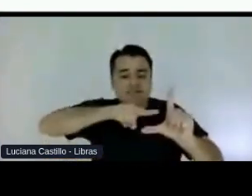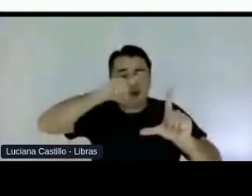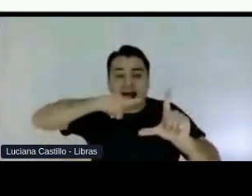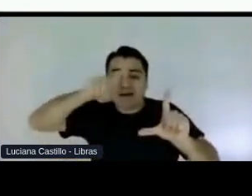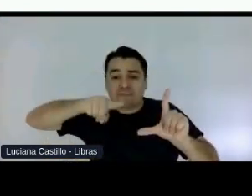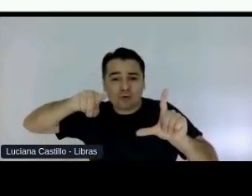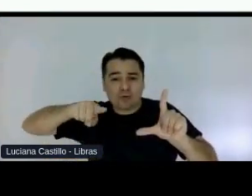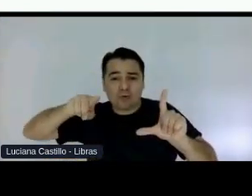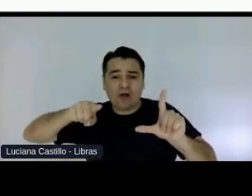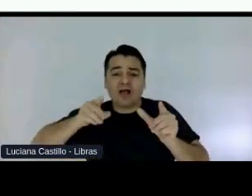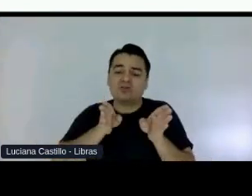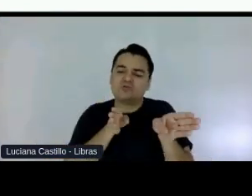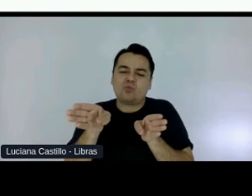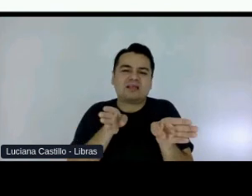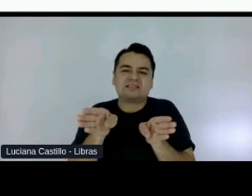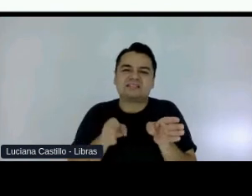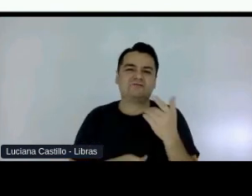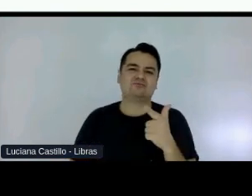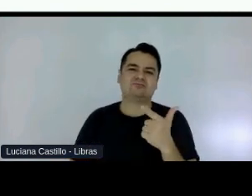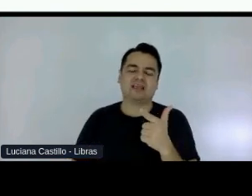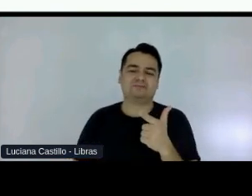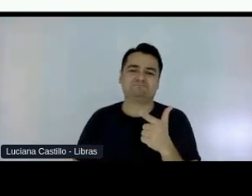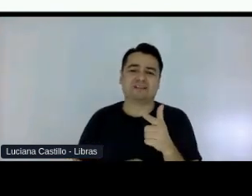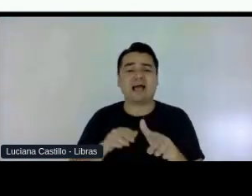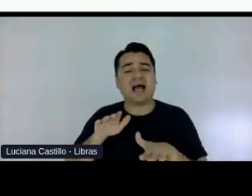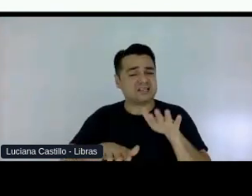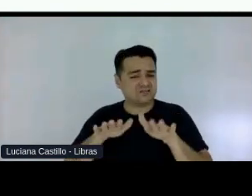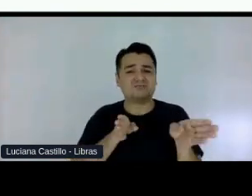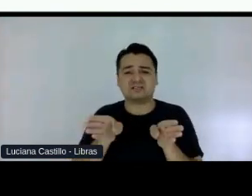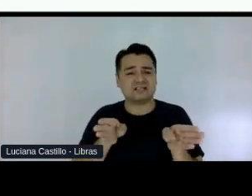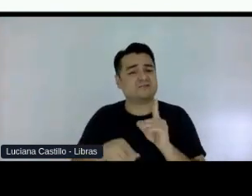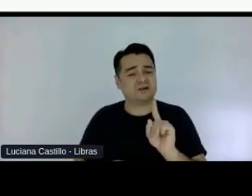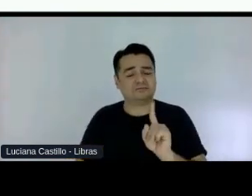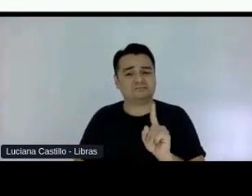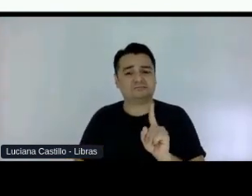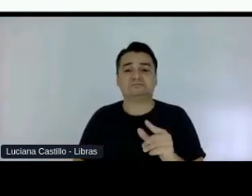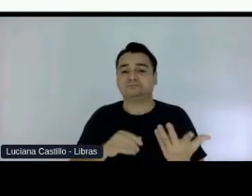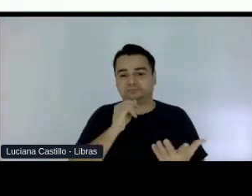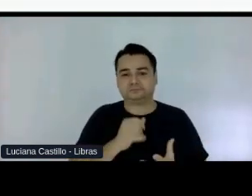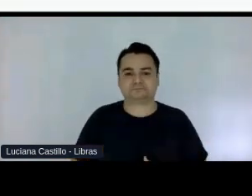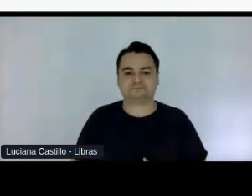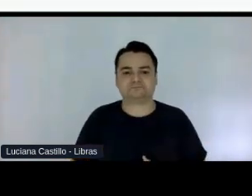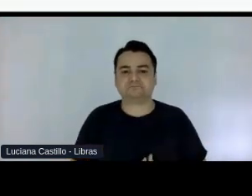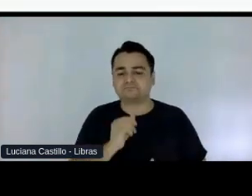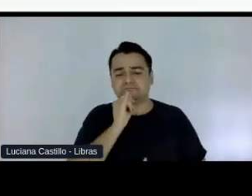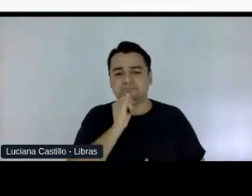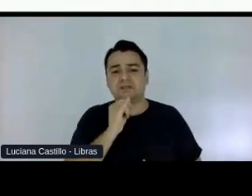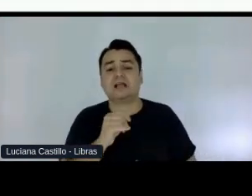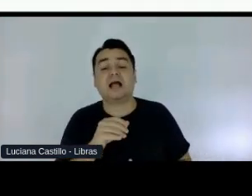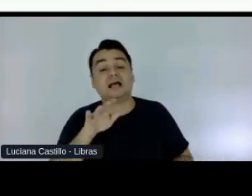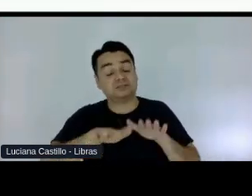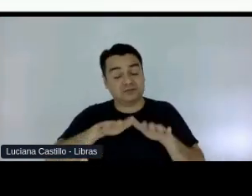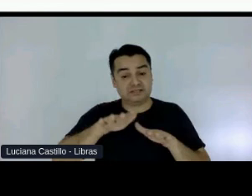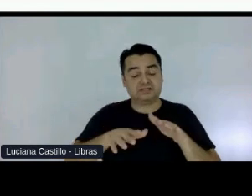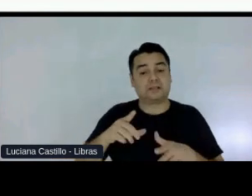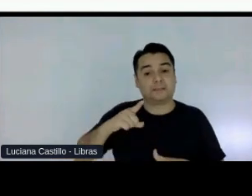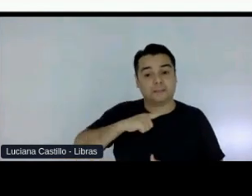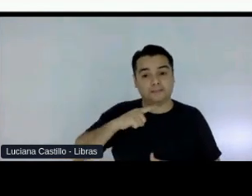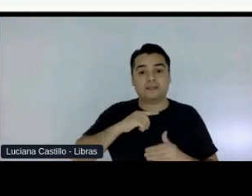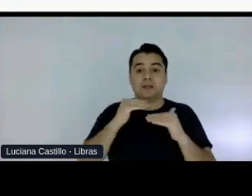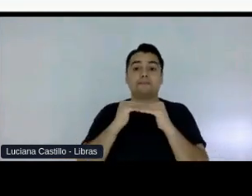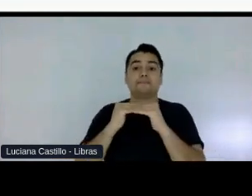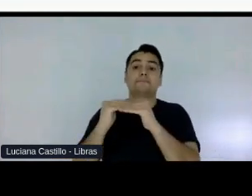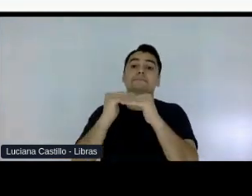mundo. Então, ele vai exibir mensagens como, por exemplo, essas que observa-se que existe um padrão